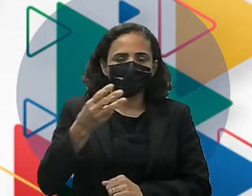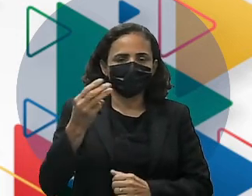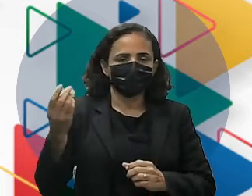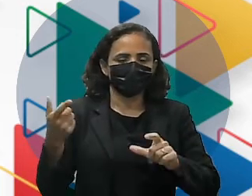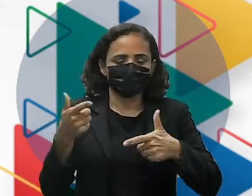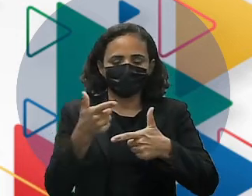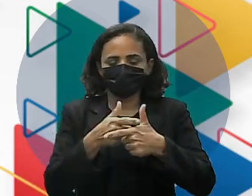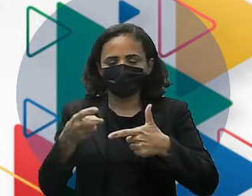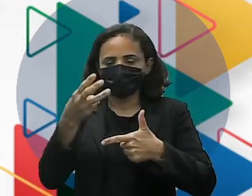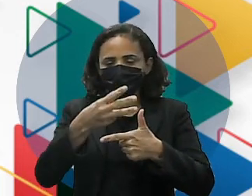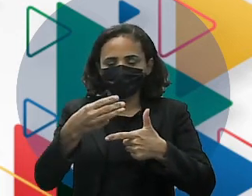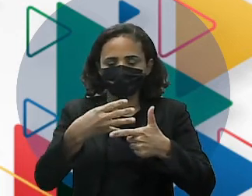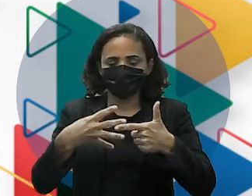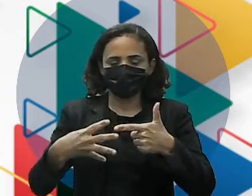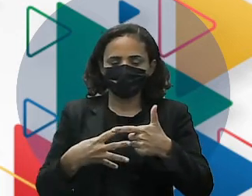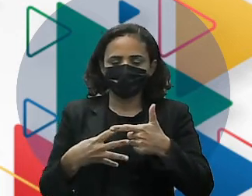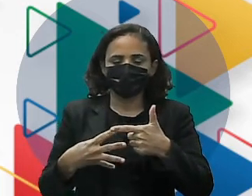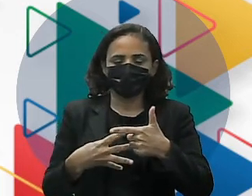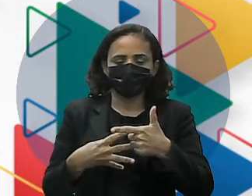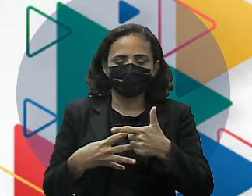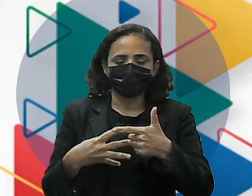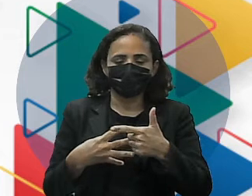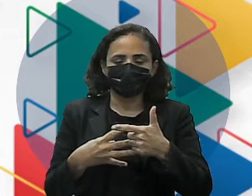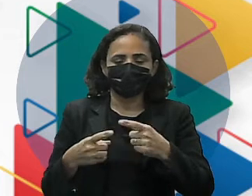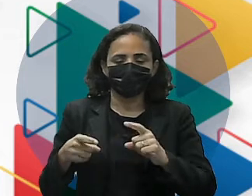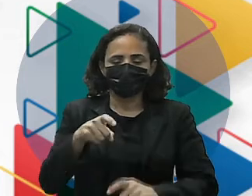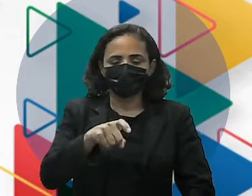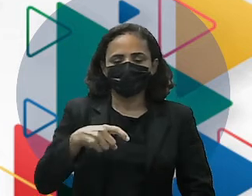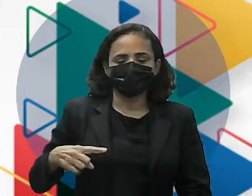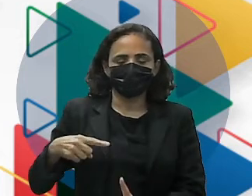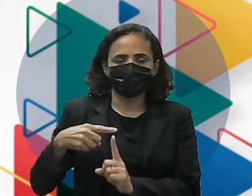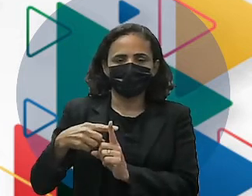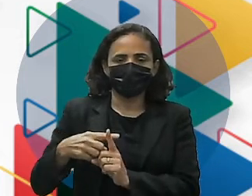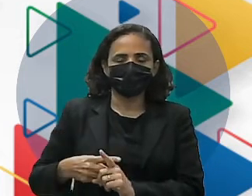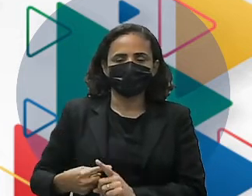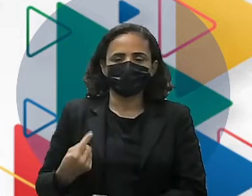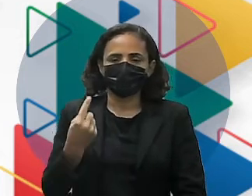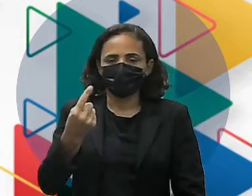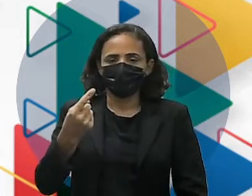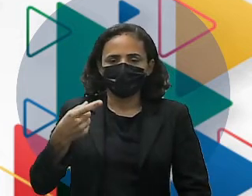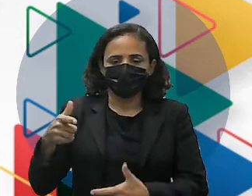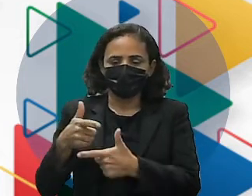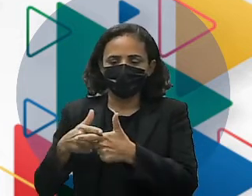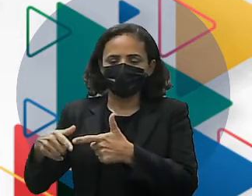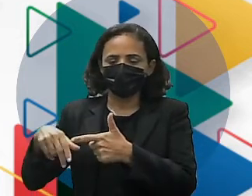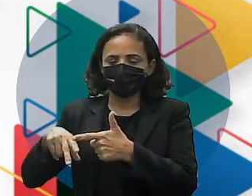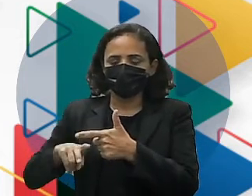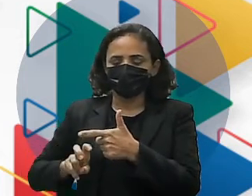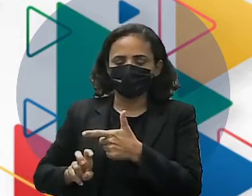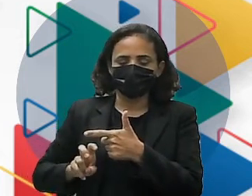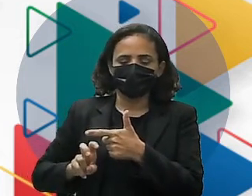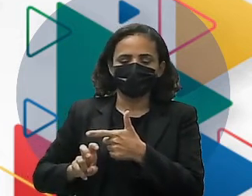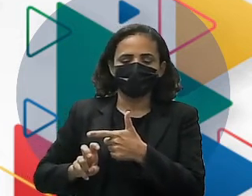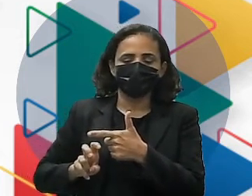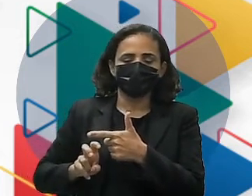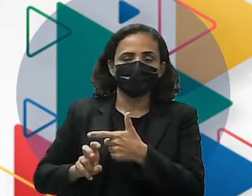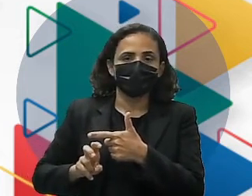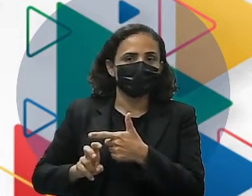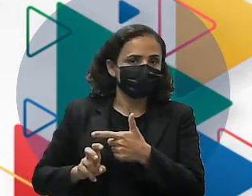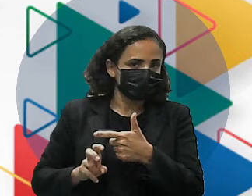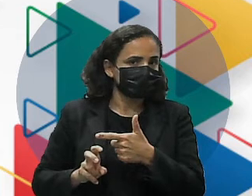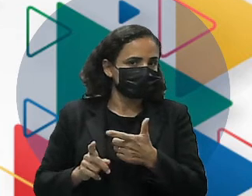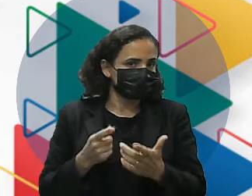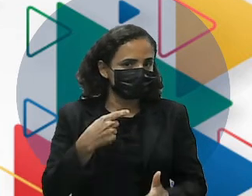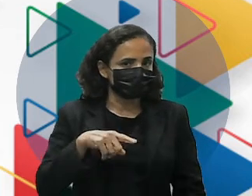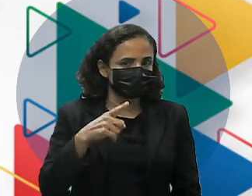federal indica, se eu somar isso aí com 1/5 do total que é